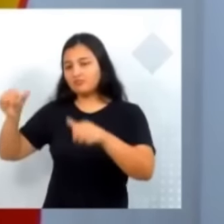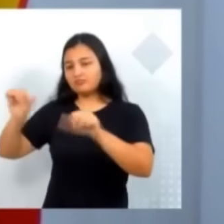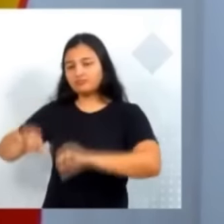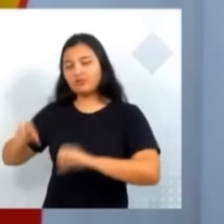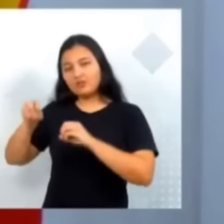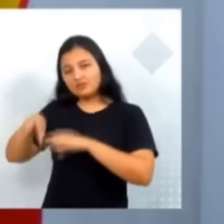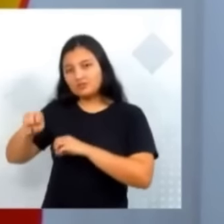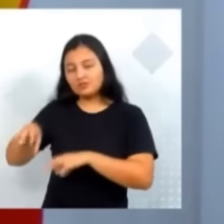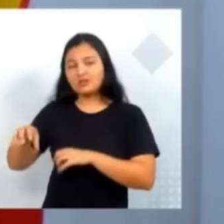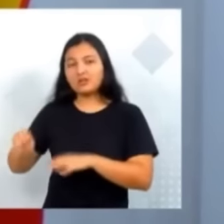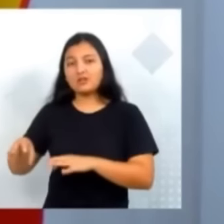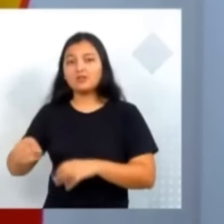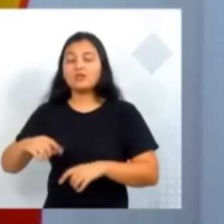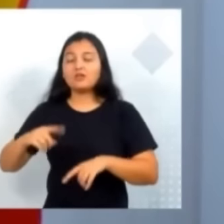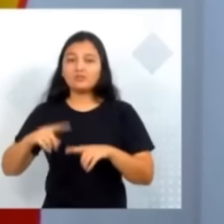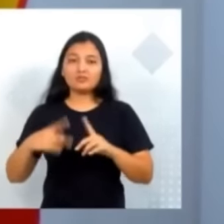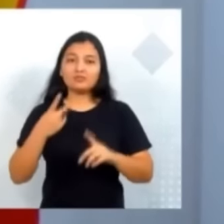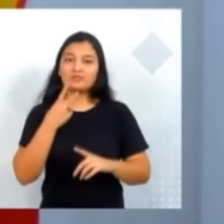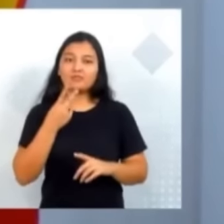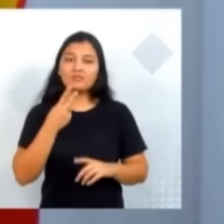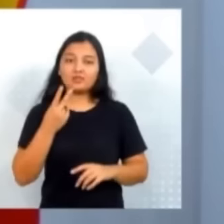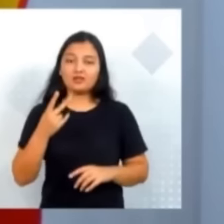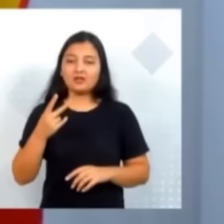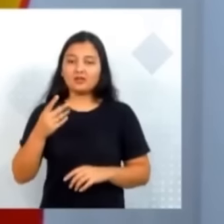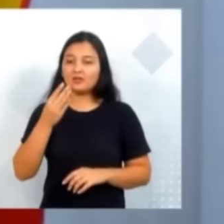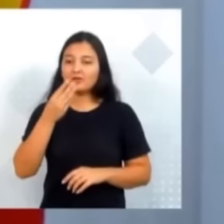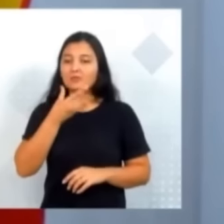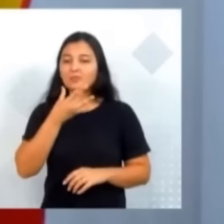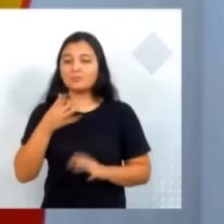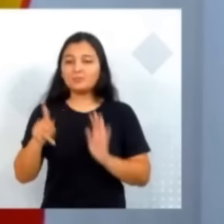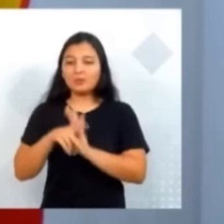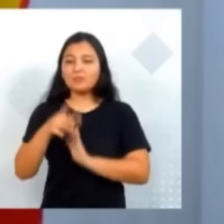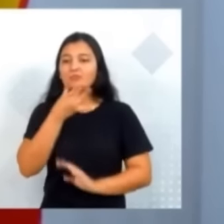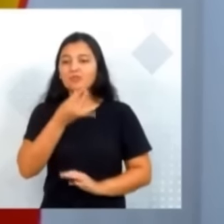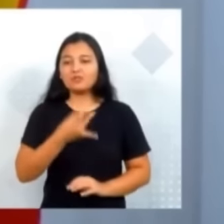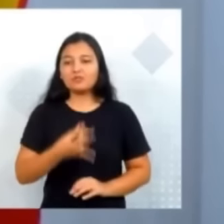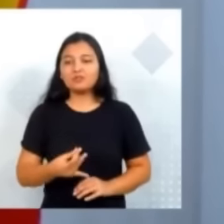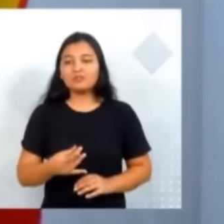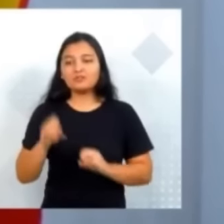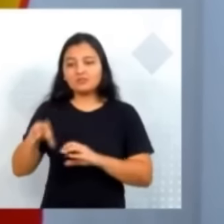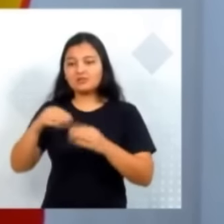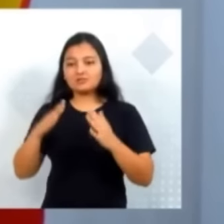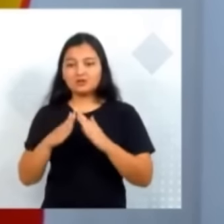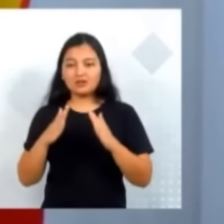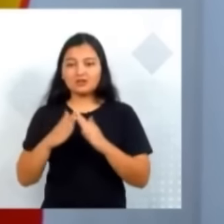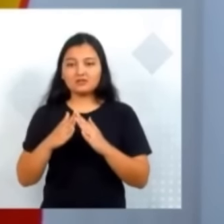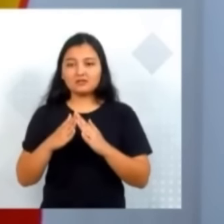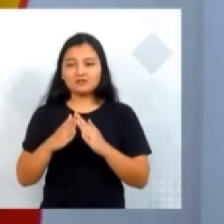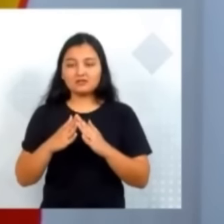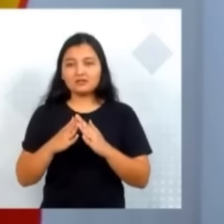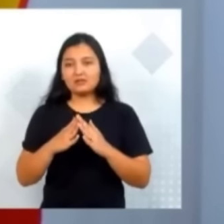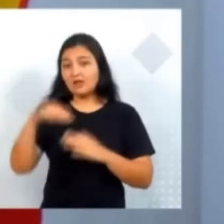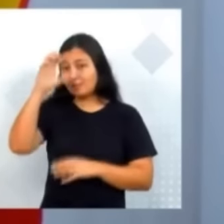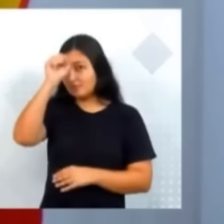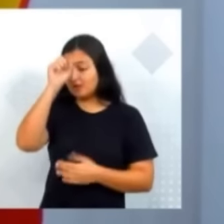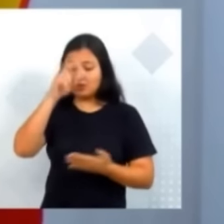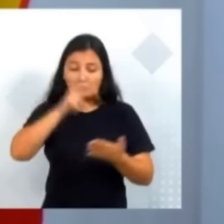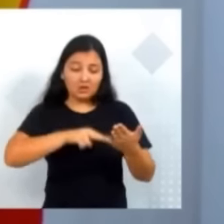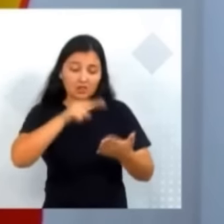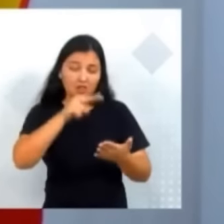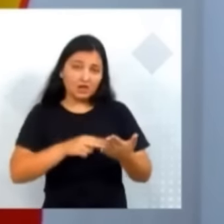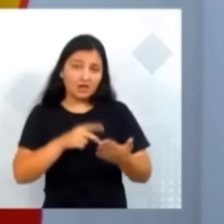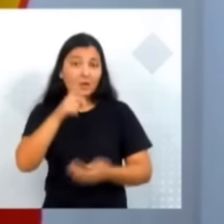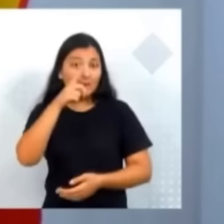Mas há que se dizer, inclusive, que o próprio Paulo Freire foi educado em casa. Foi alfabetizado em casa pela sua